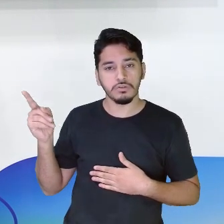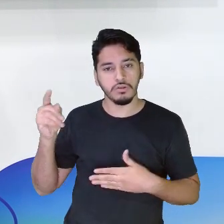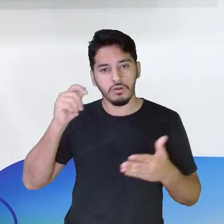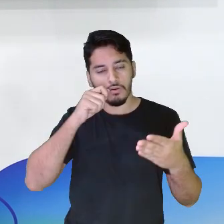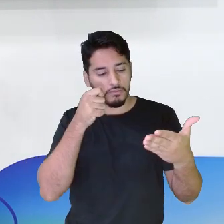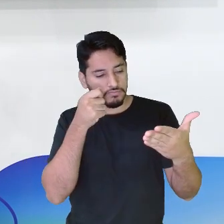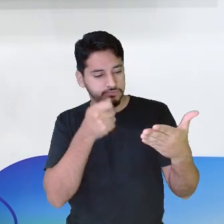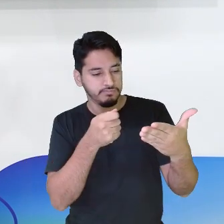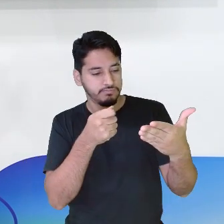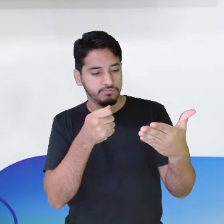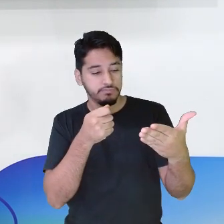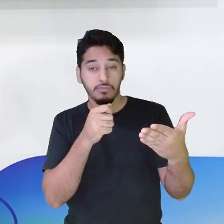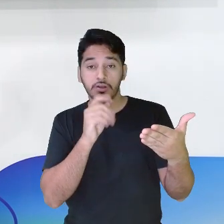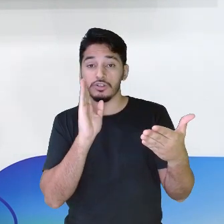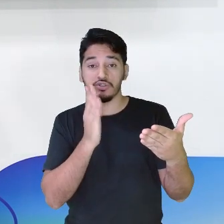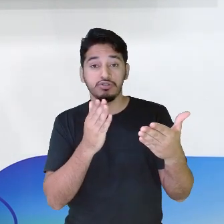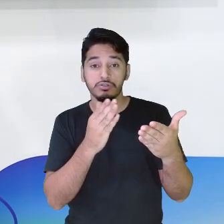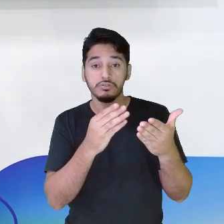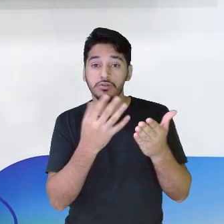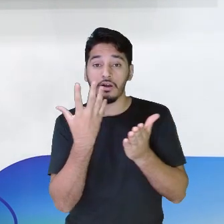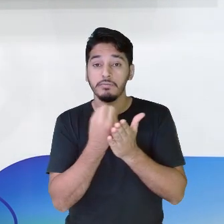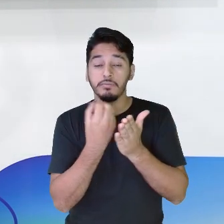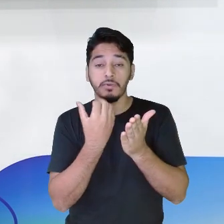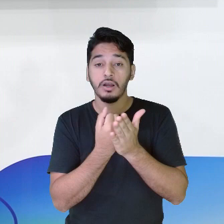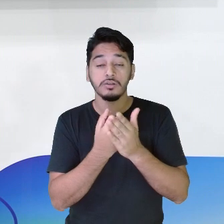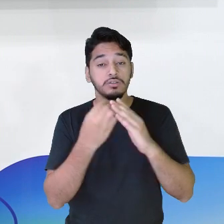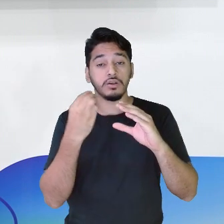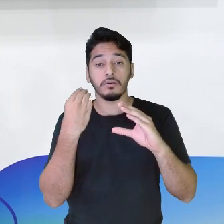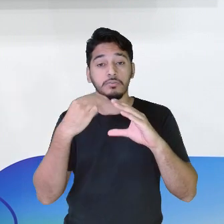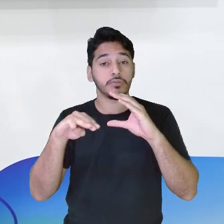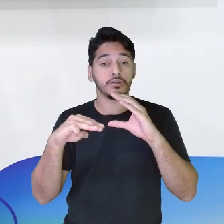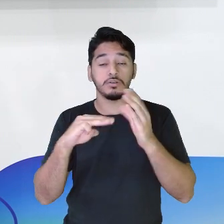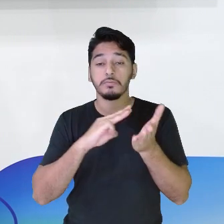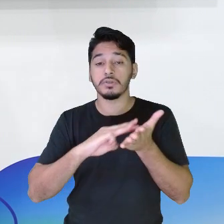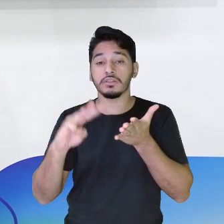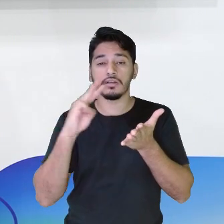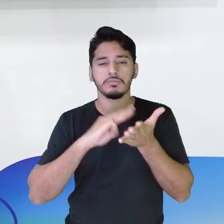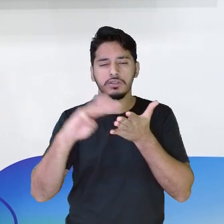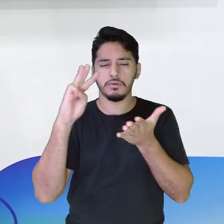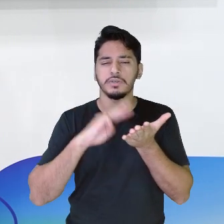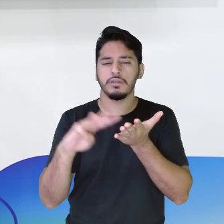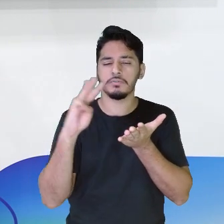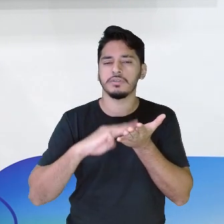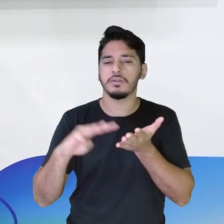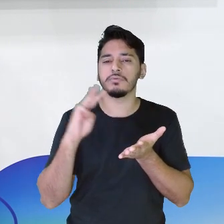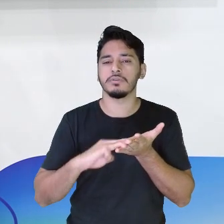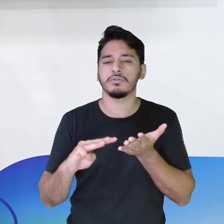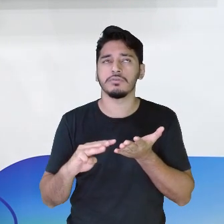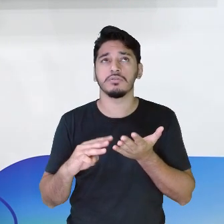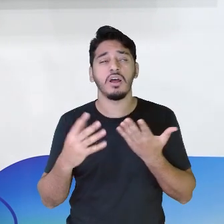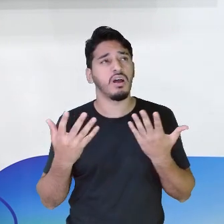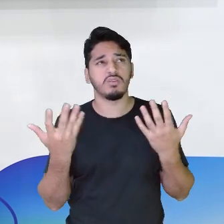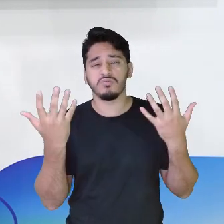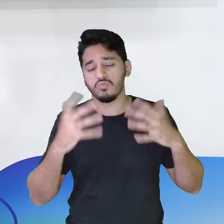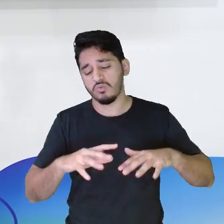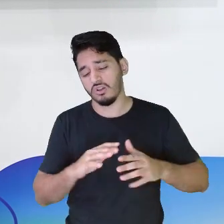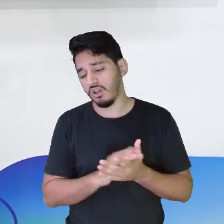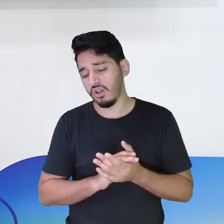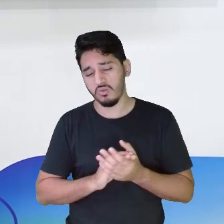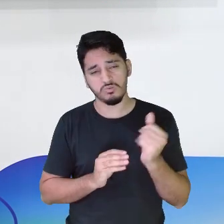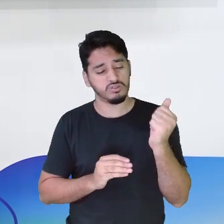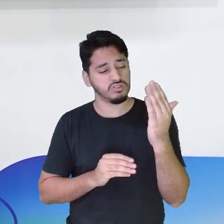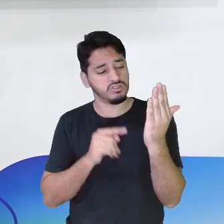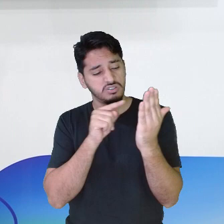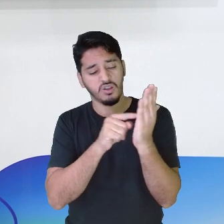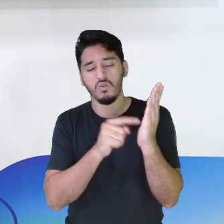telinha e você já pode mandar quantas mensagens você quiser. Ah, não quer acessar pelo celular,